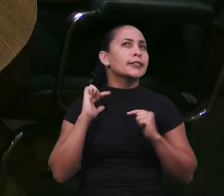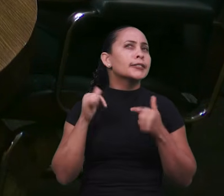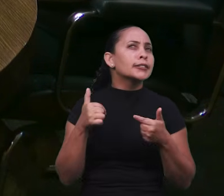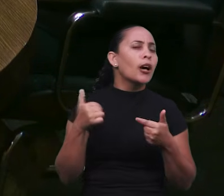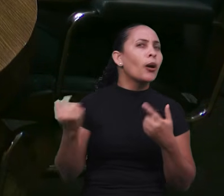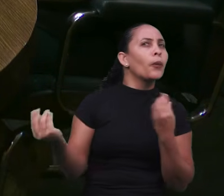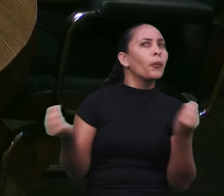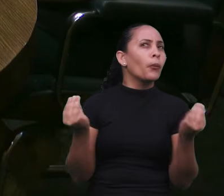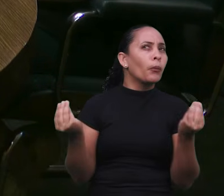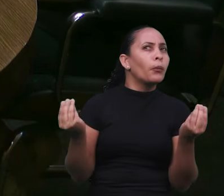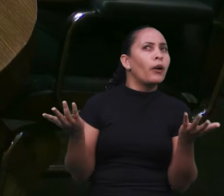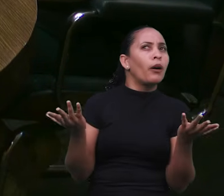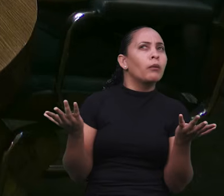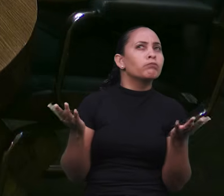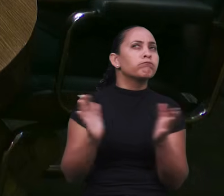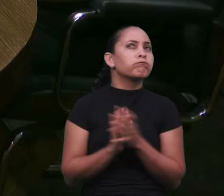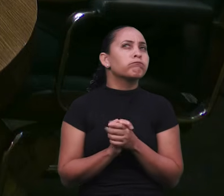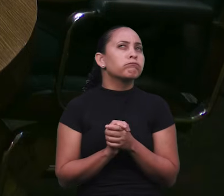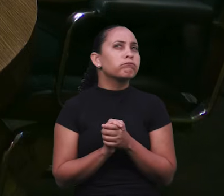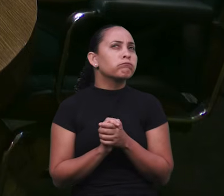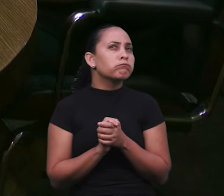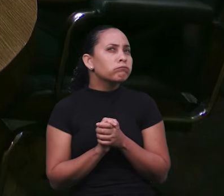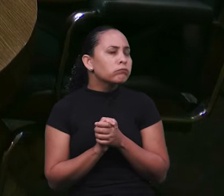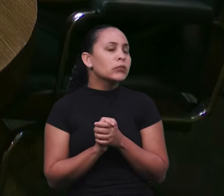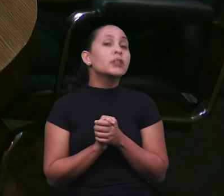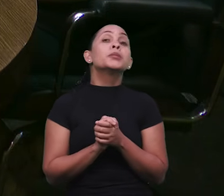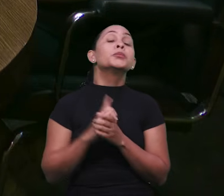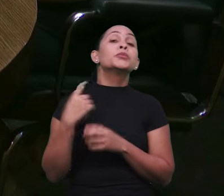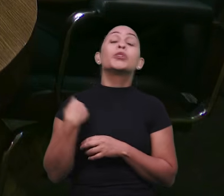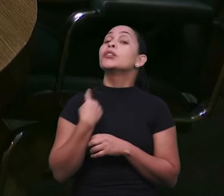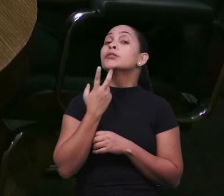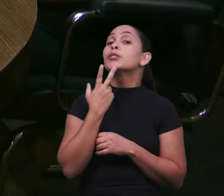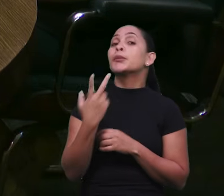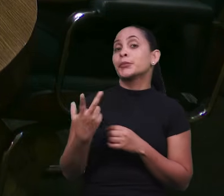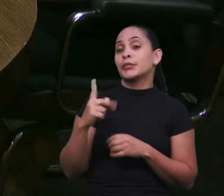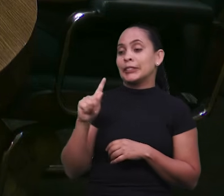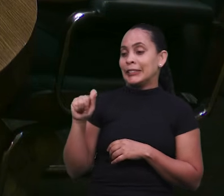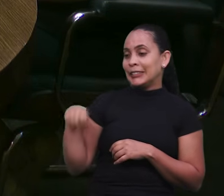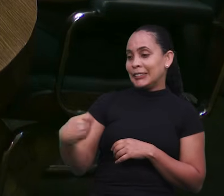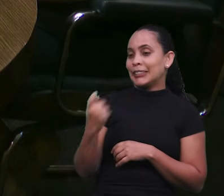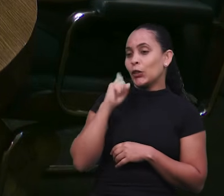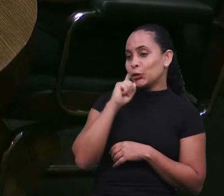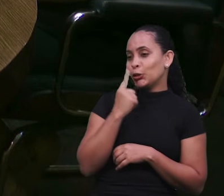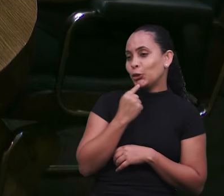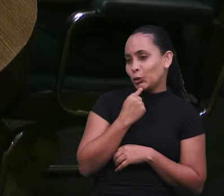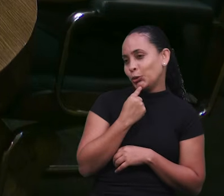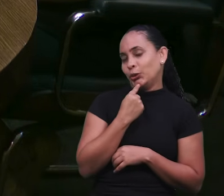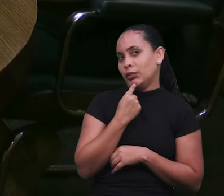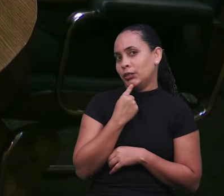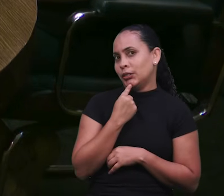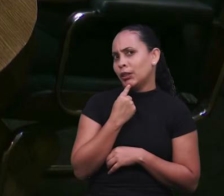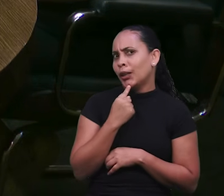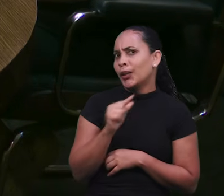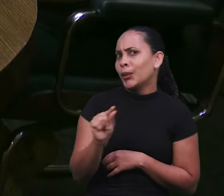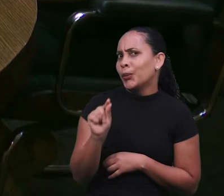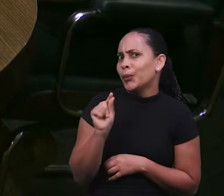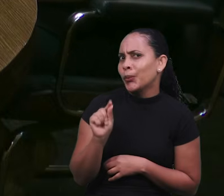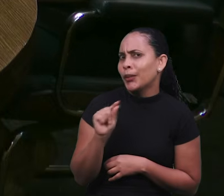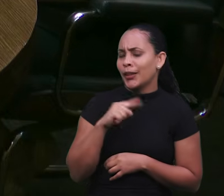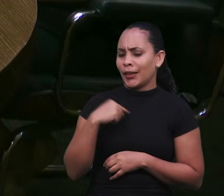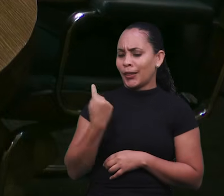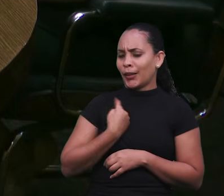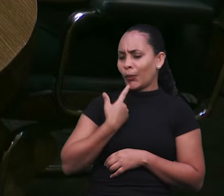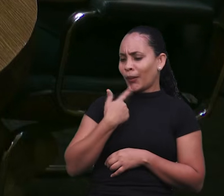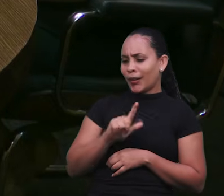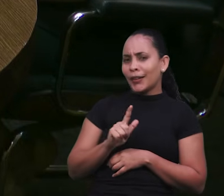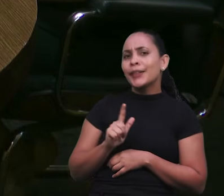vai ter o jeito surdo de pensar, né? Igual a gente fala, não, esse é um sinal de surdo. É o que na